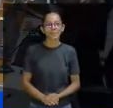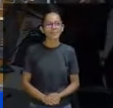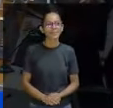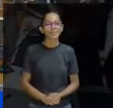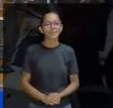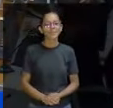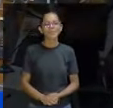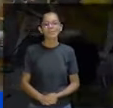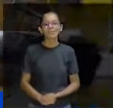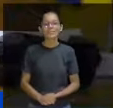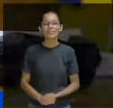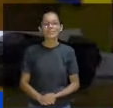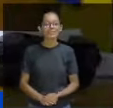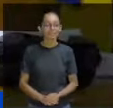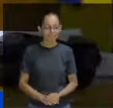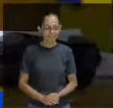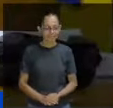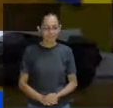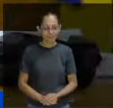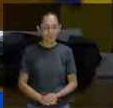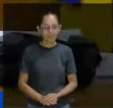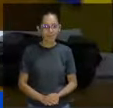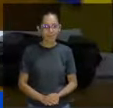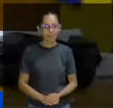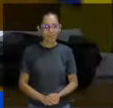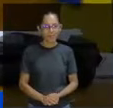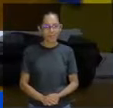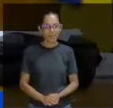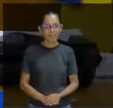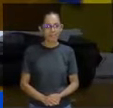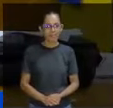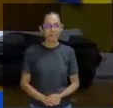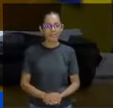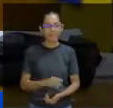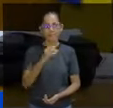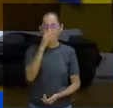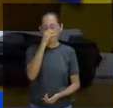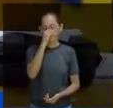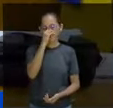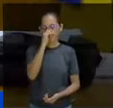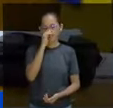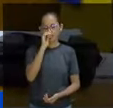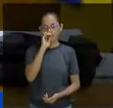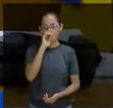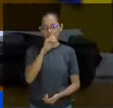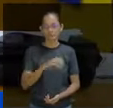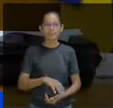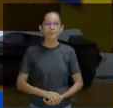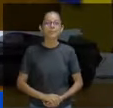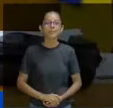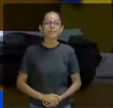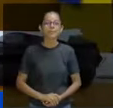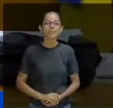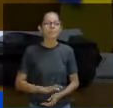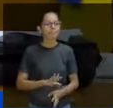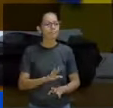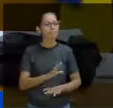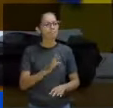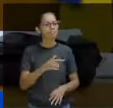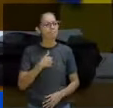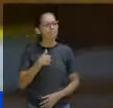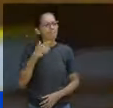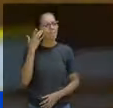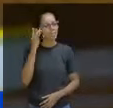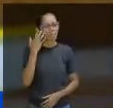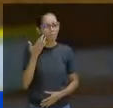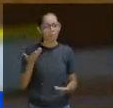achei que a Ariadne ia sair junto comigo no finalzinho de julho. Foco em desembargador João 11 Lage. de julho. Presidente, então eu tenho que